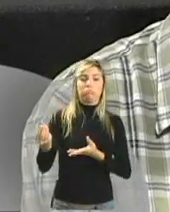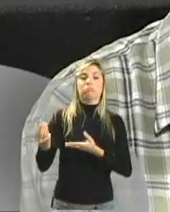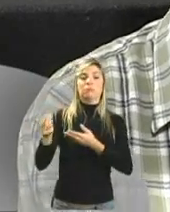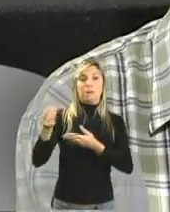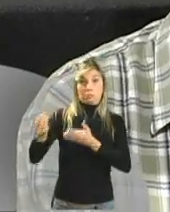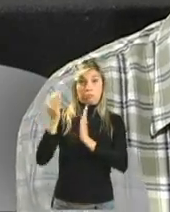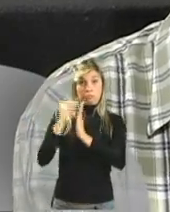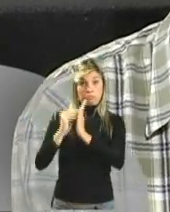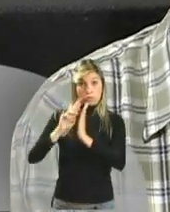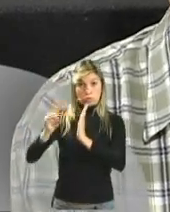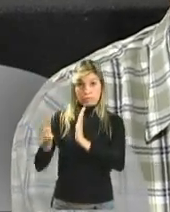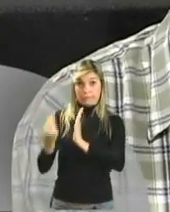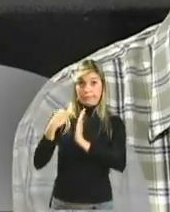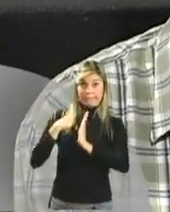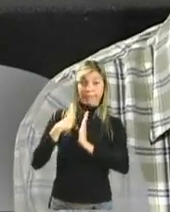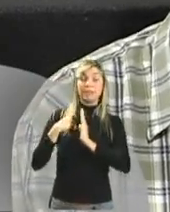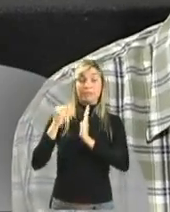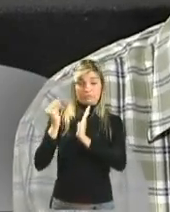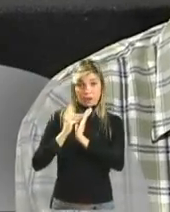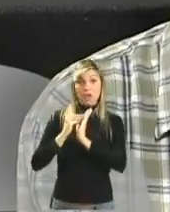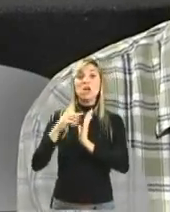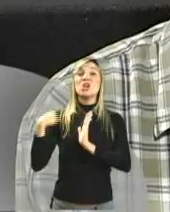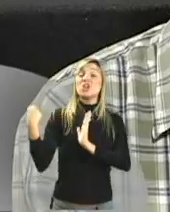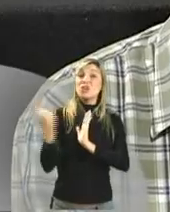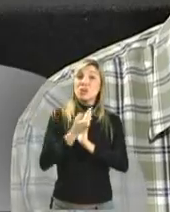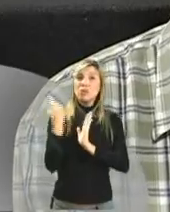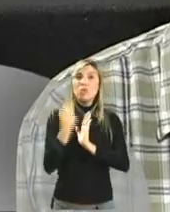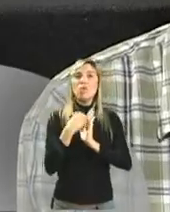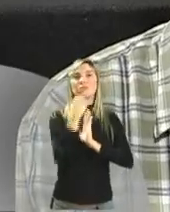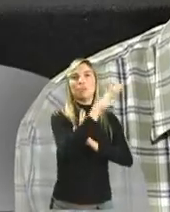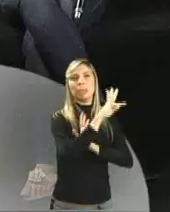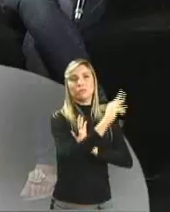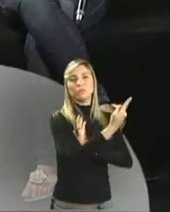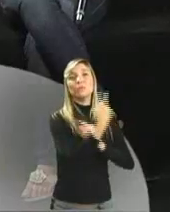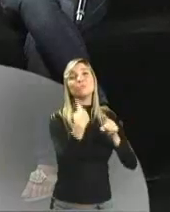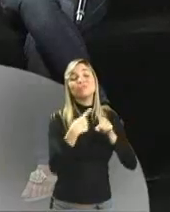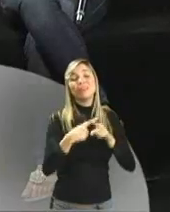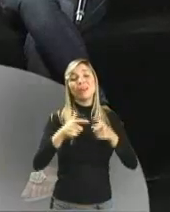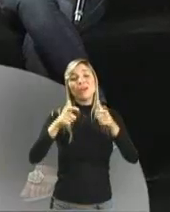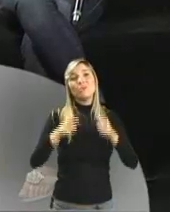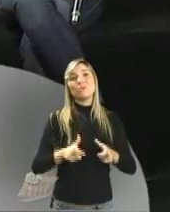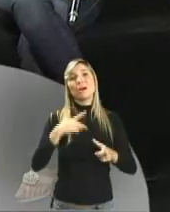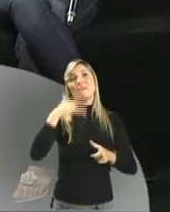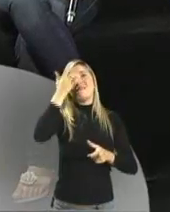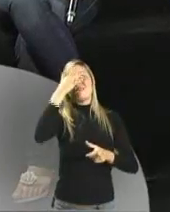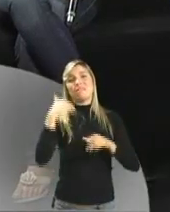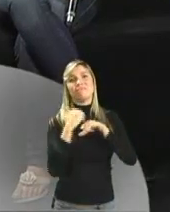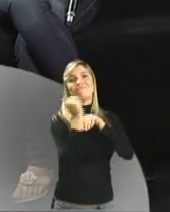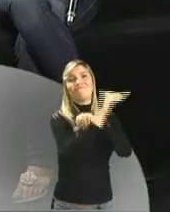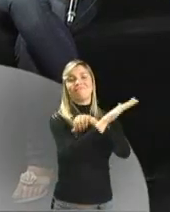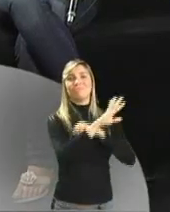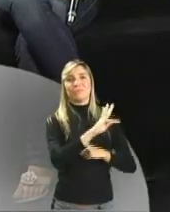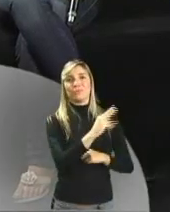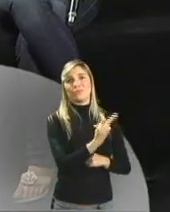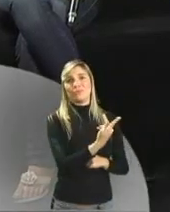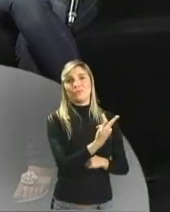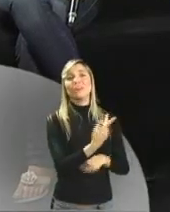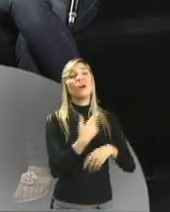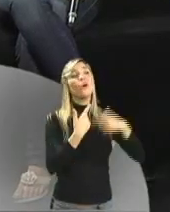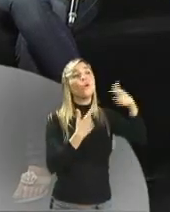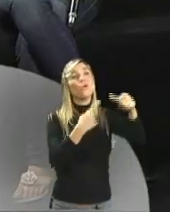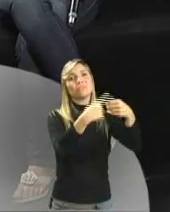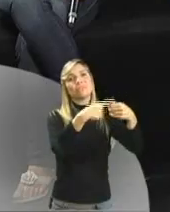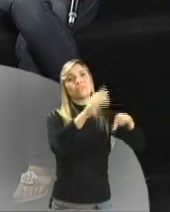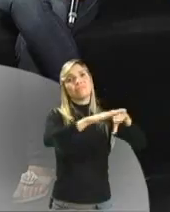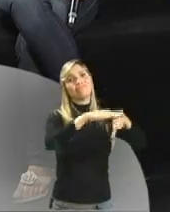Saúde. Até pela própria questão territorial e de acesso a esse paciente, que acaba sendo difícil isso sendo